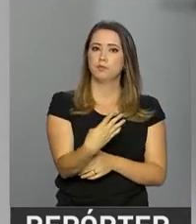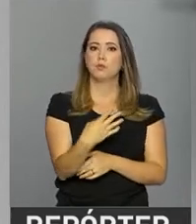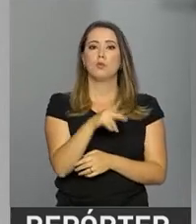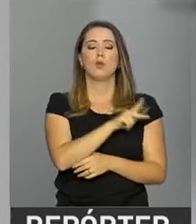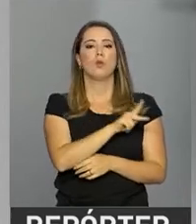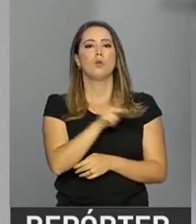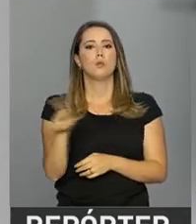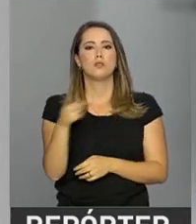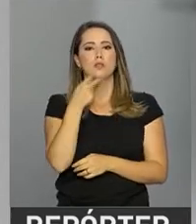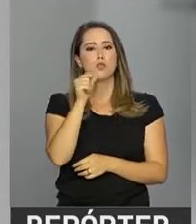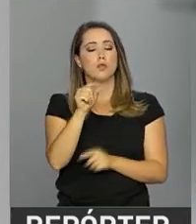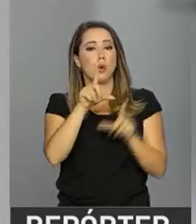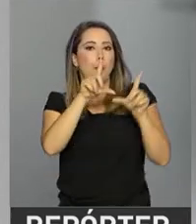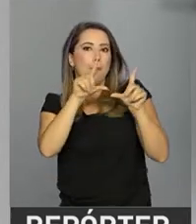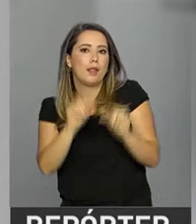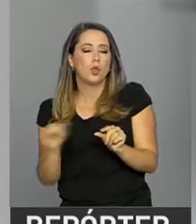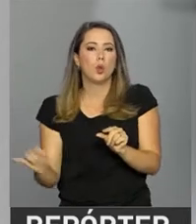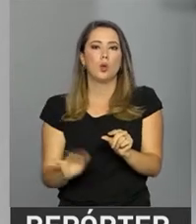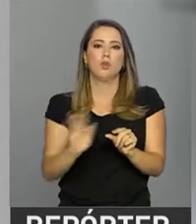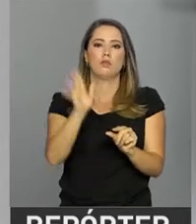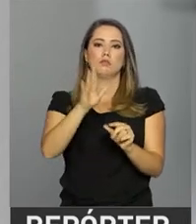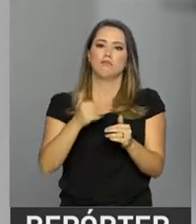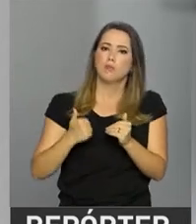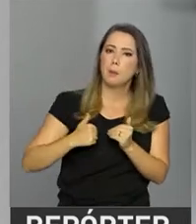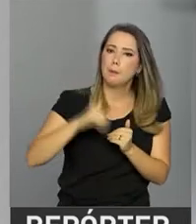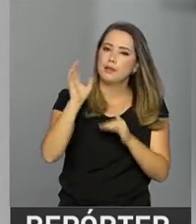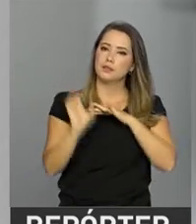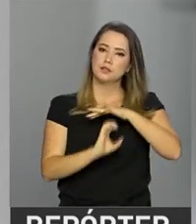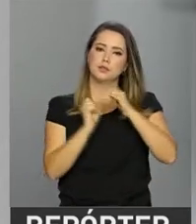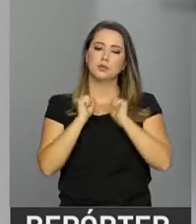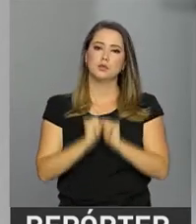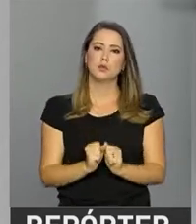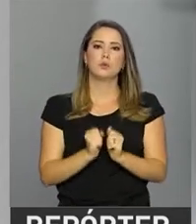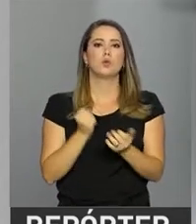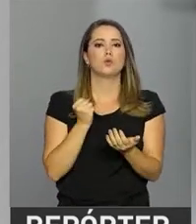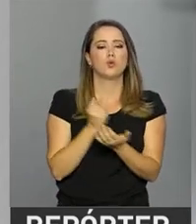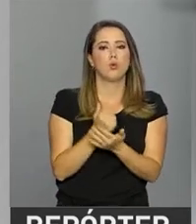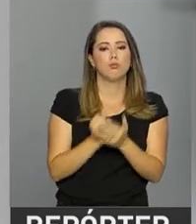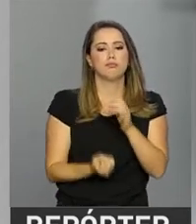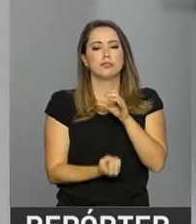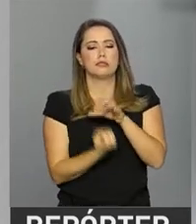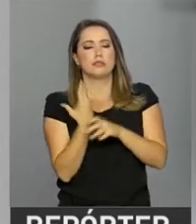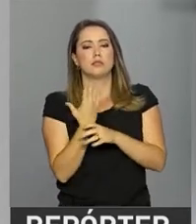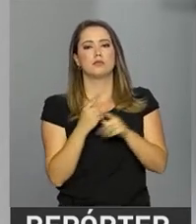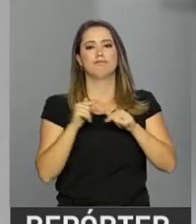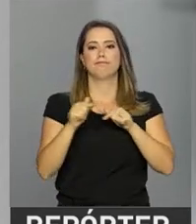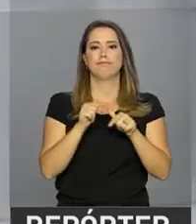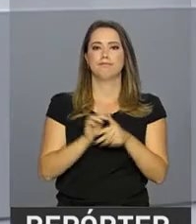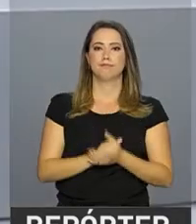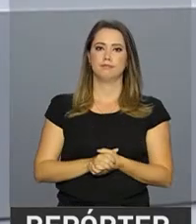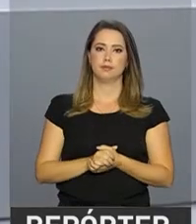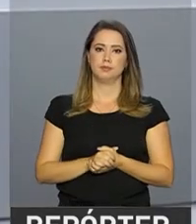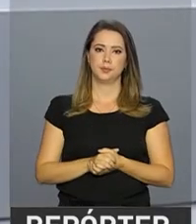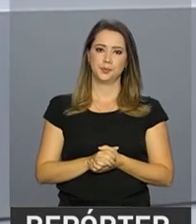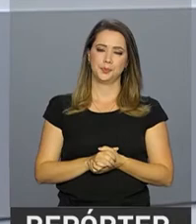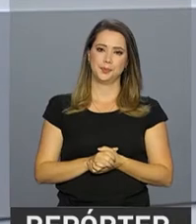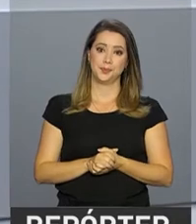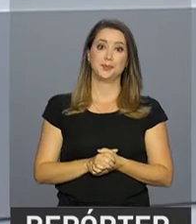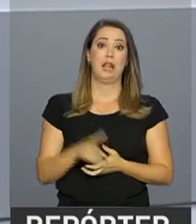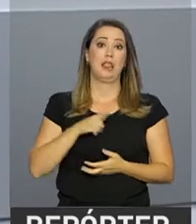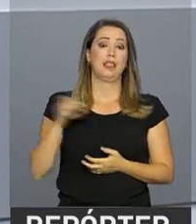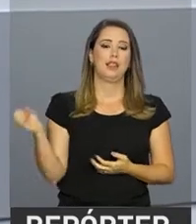Para o presidente, quanto menor a inflação, mais as empresas podem investir e gerar empregos. E